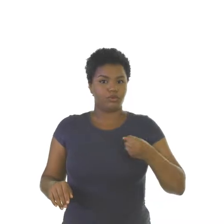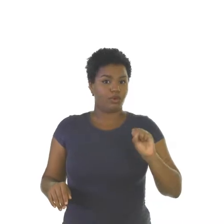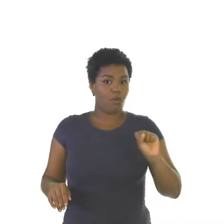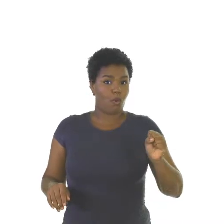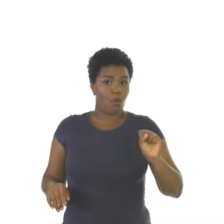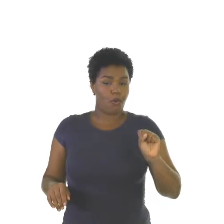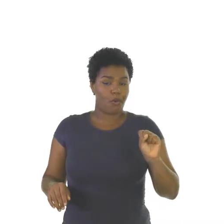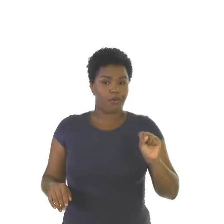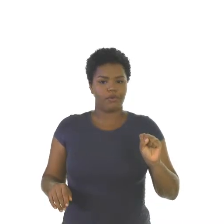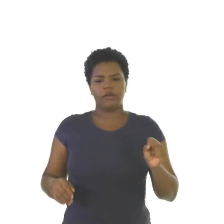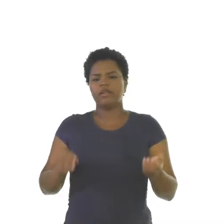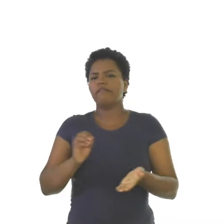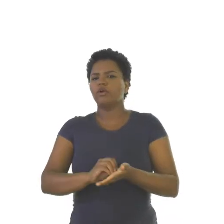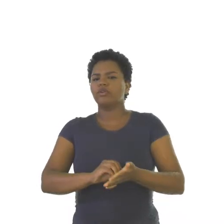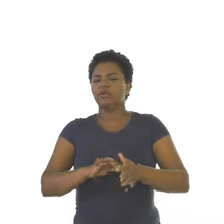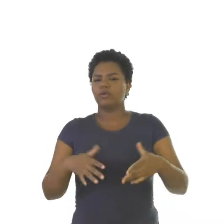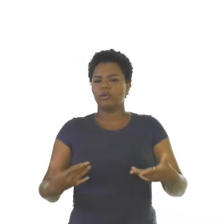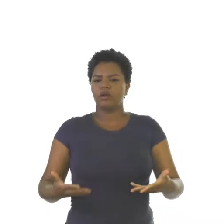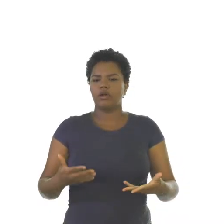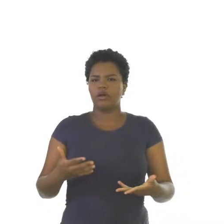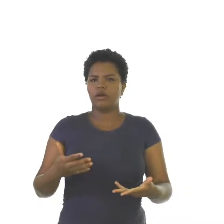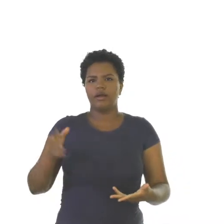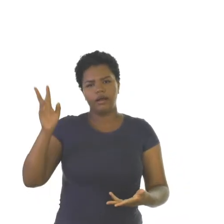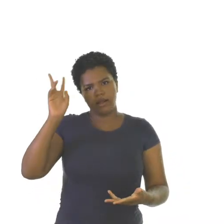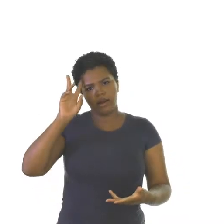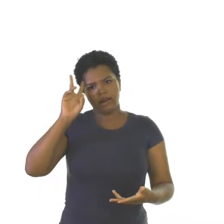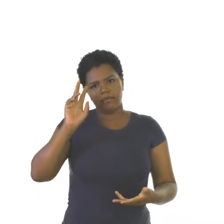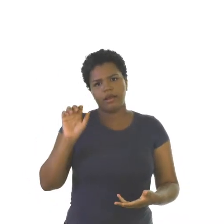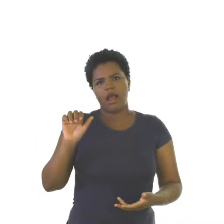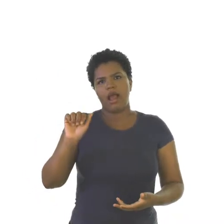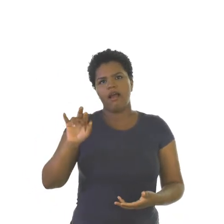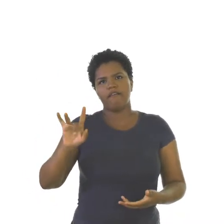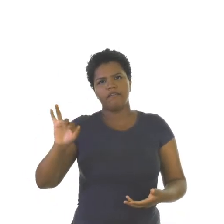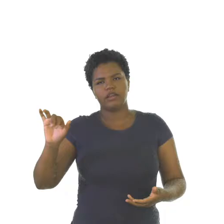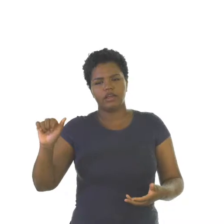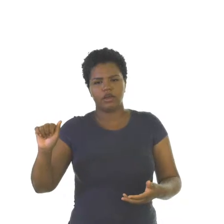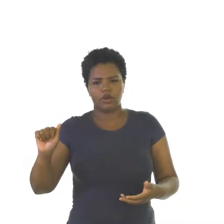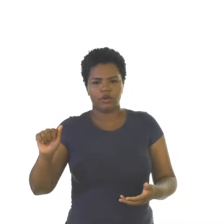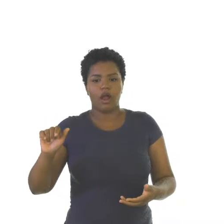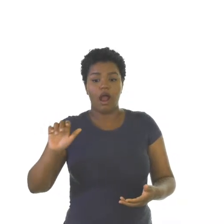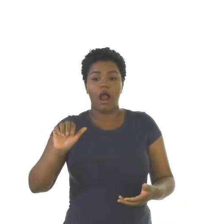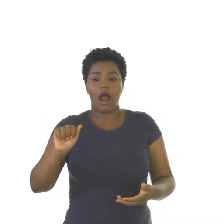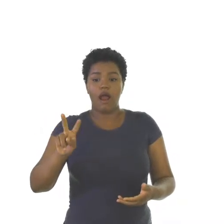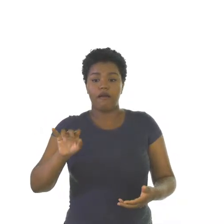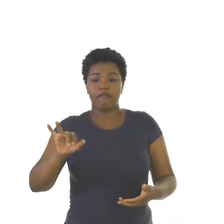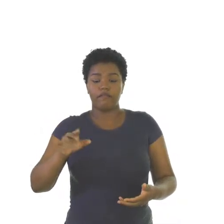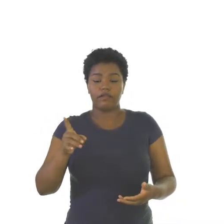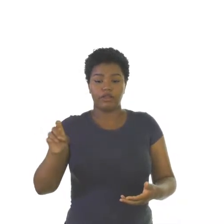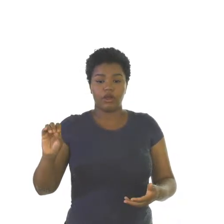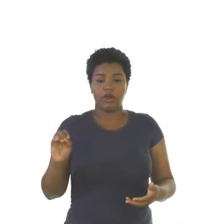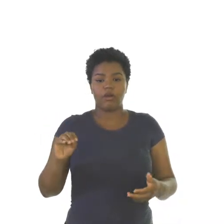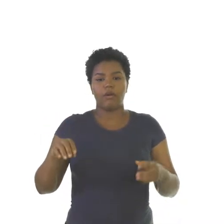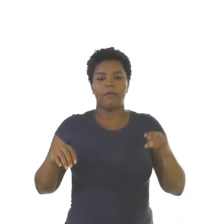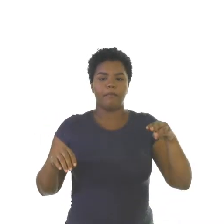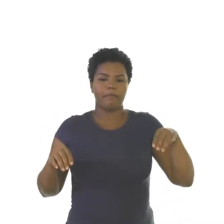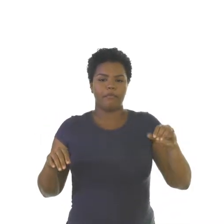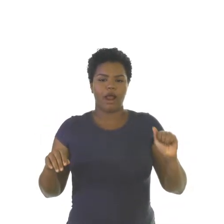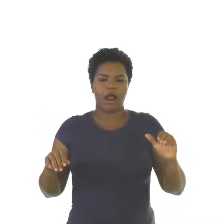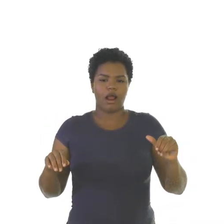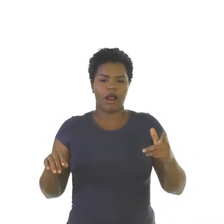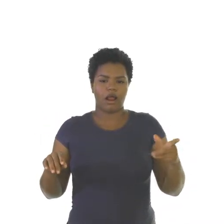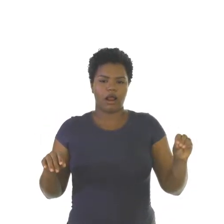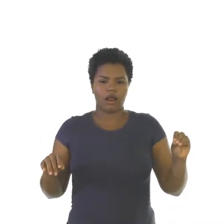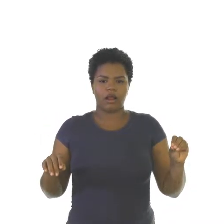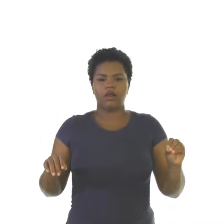faltando? Nós já sabemos que avião rima com macacão. O tio rima com fio. A cruz rima